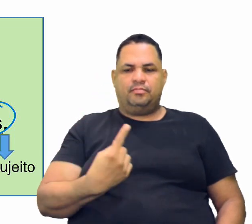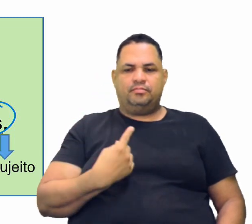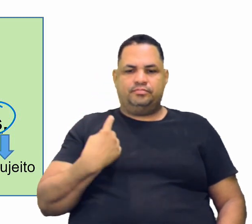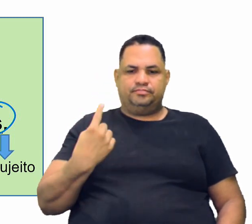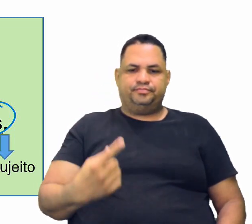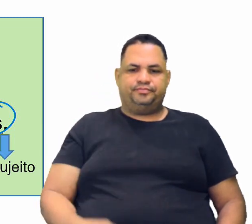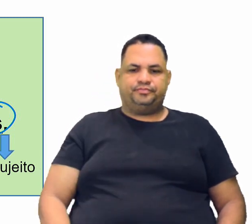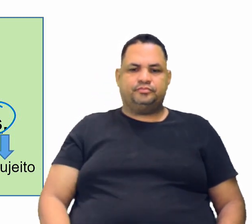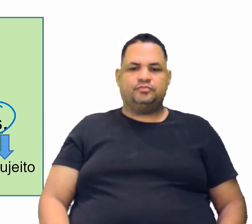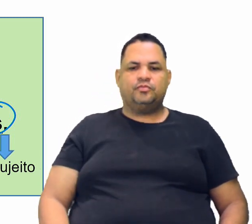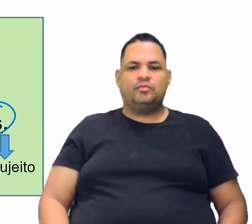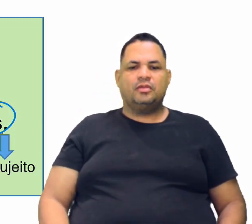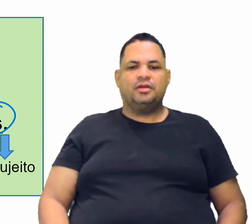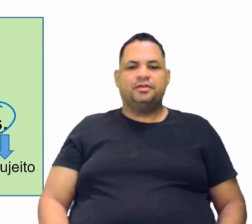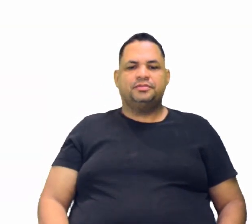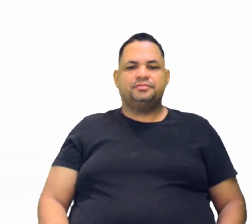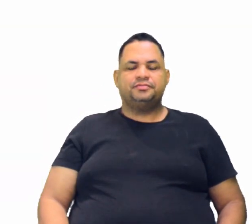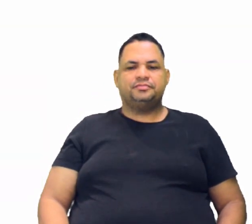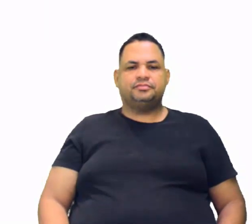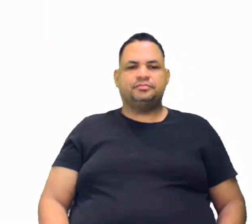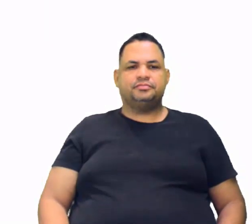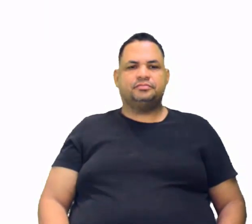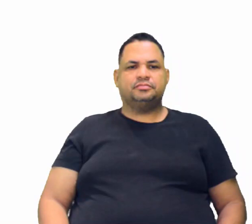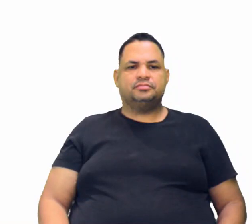nós. Beleza?